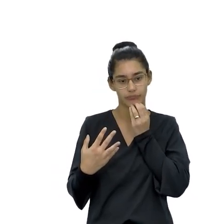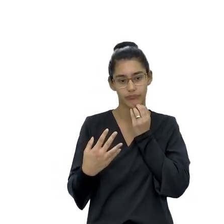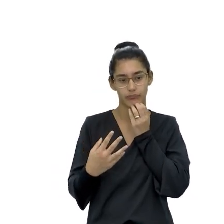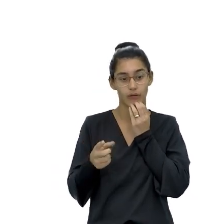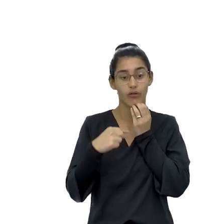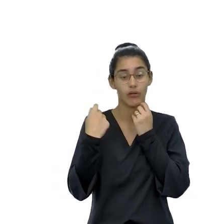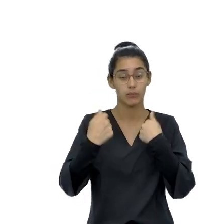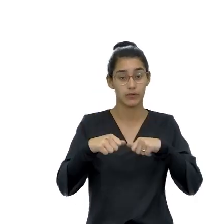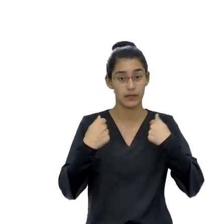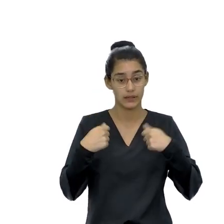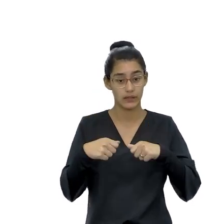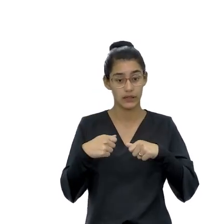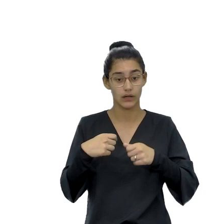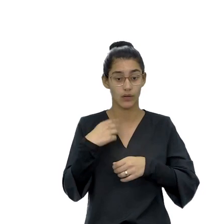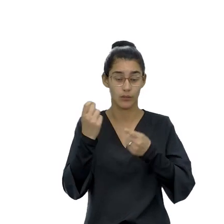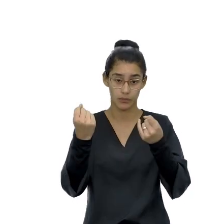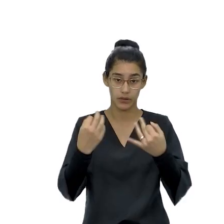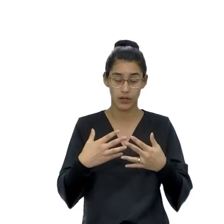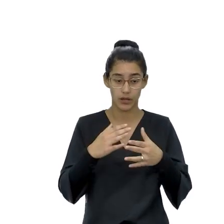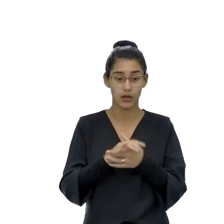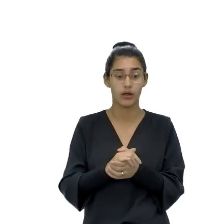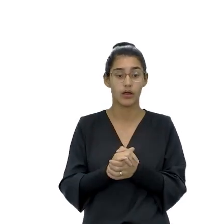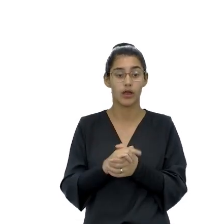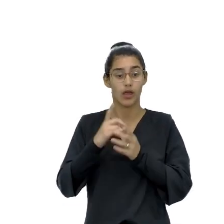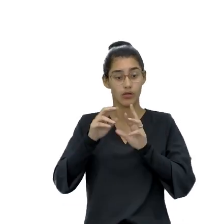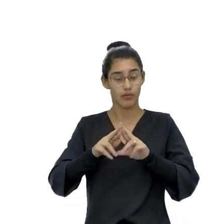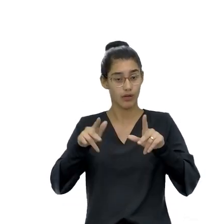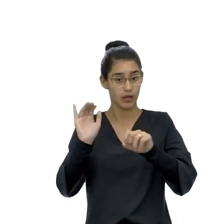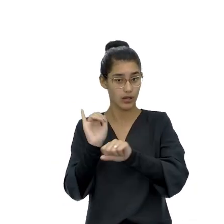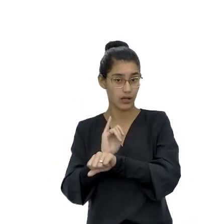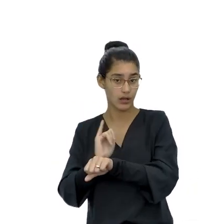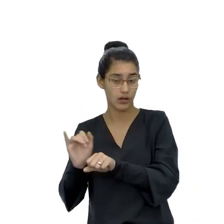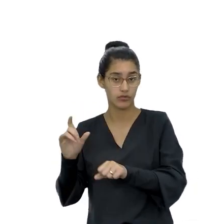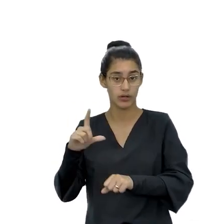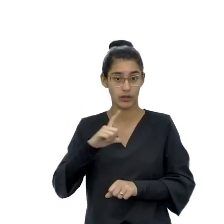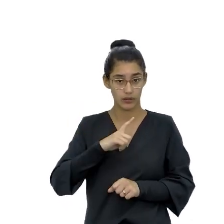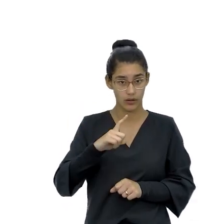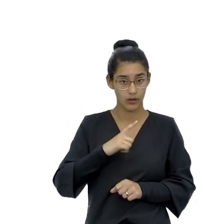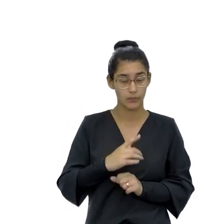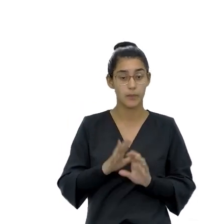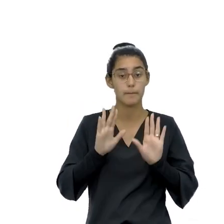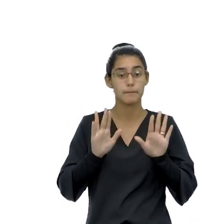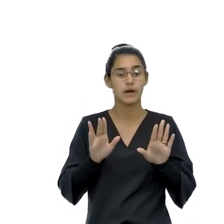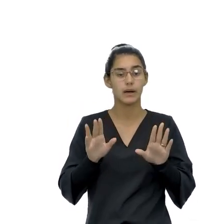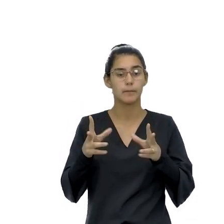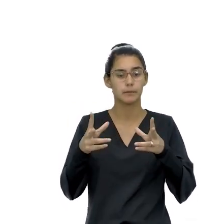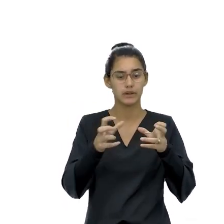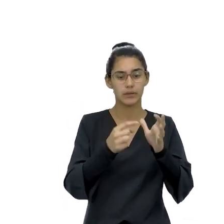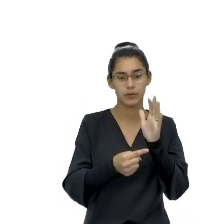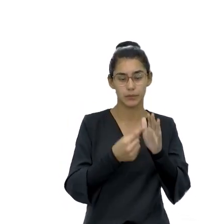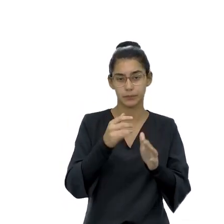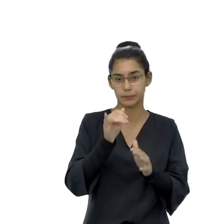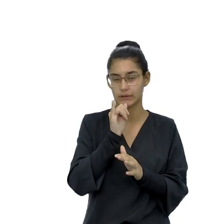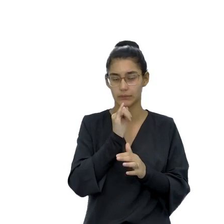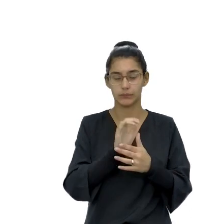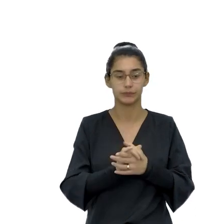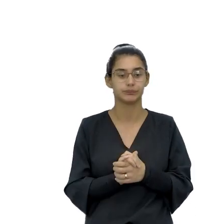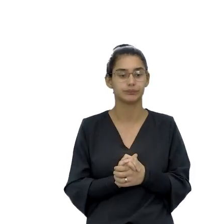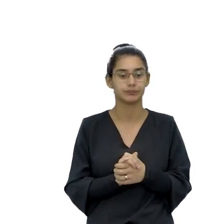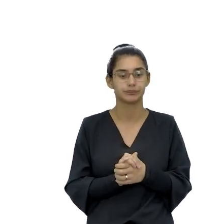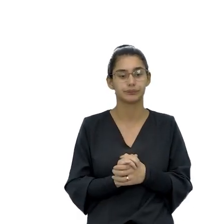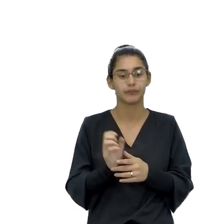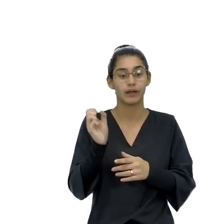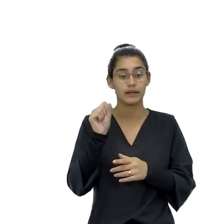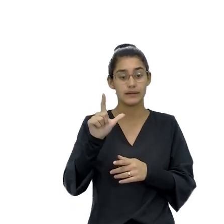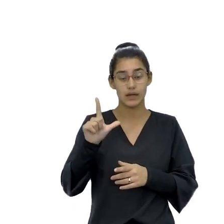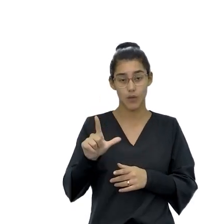nós precisamos, como eu disse, socializar as diferentes estratégias, certo? Mas veja aqui uma, por exemplo, olha, se com